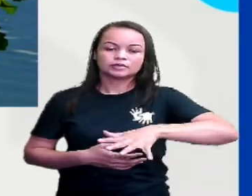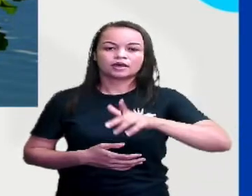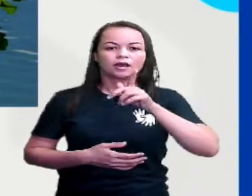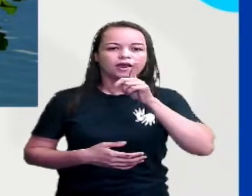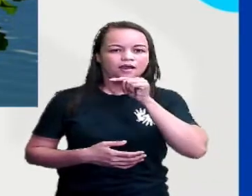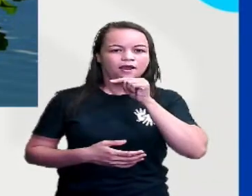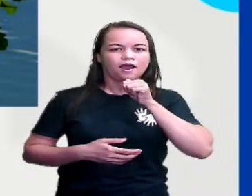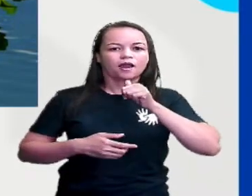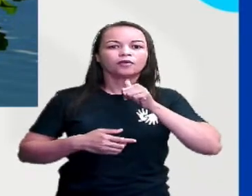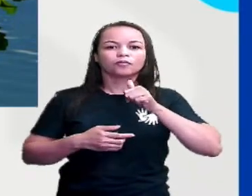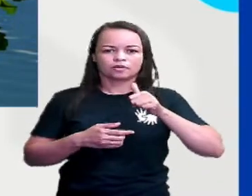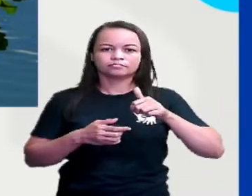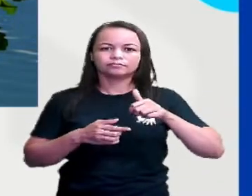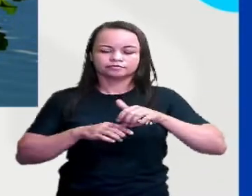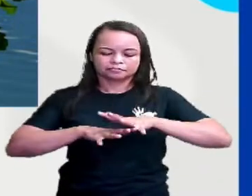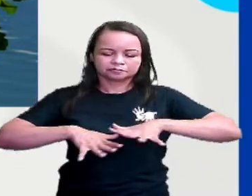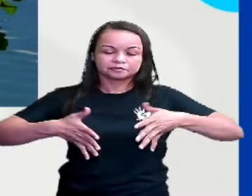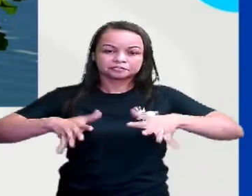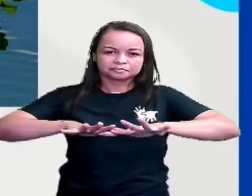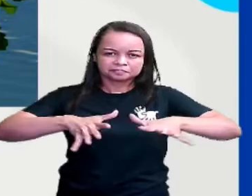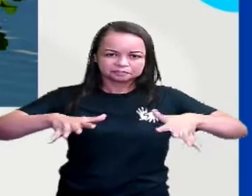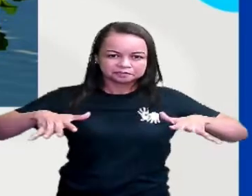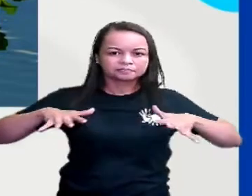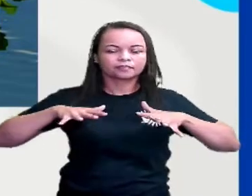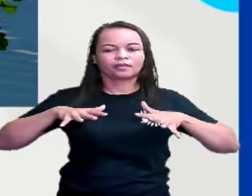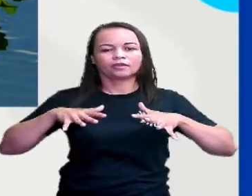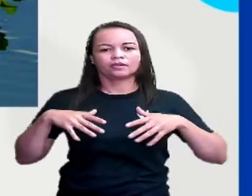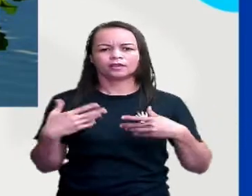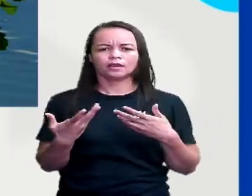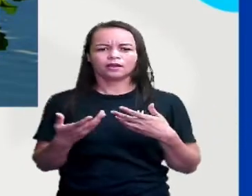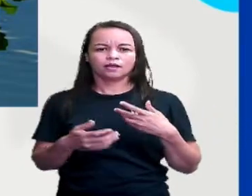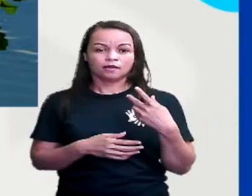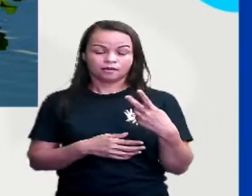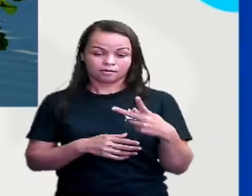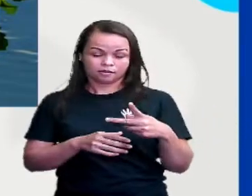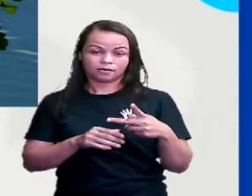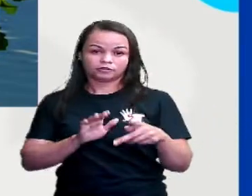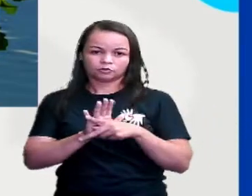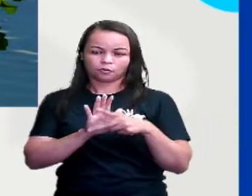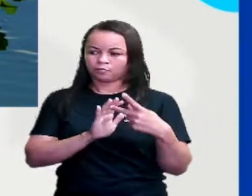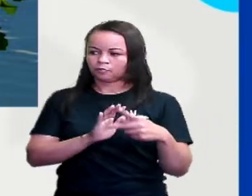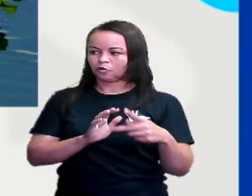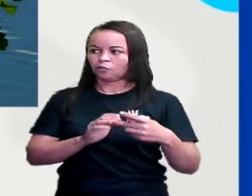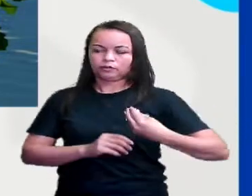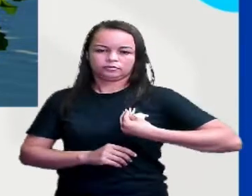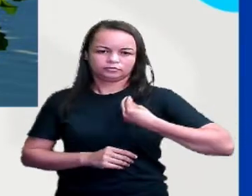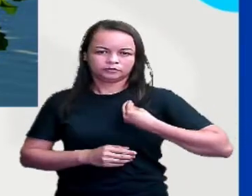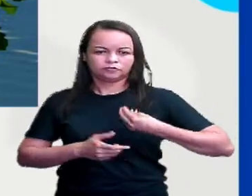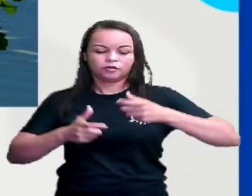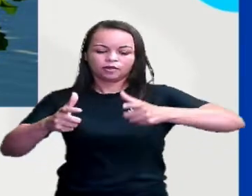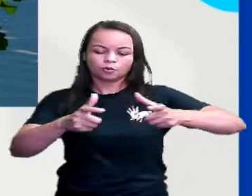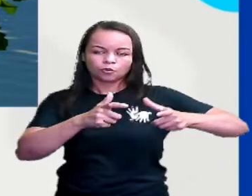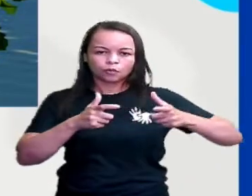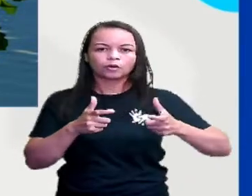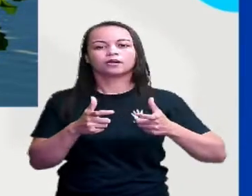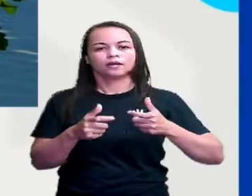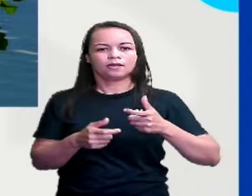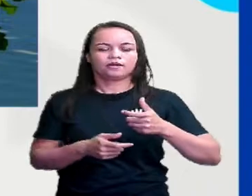no ambiente aquático. Elas podem e são capazes de viver no ambiente aquático, tá